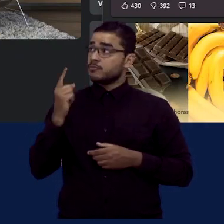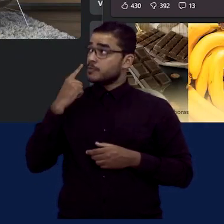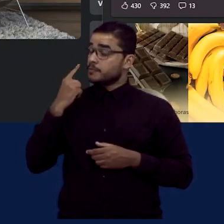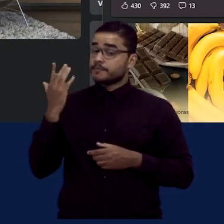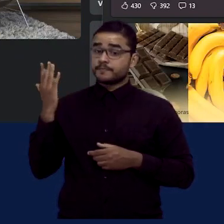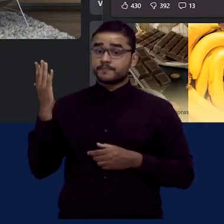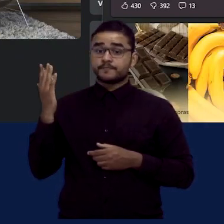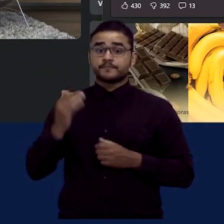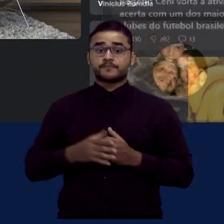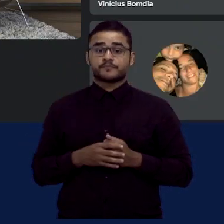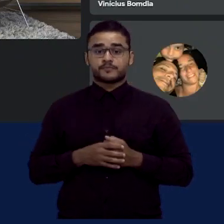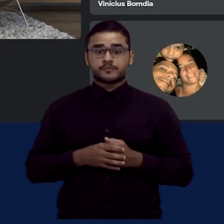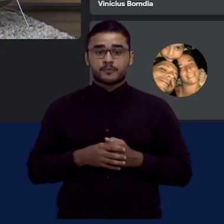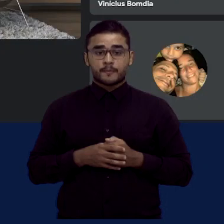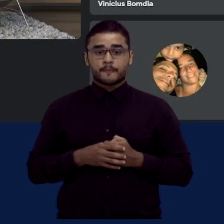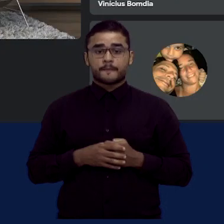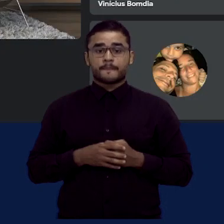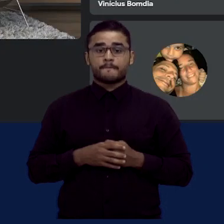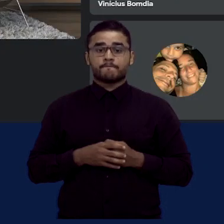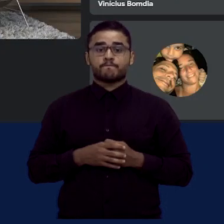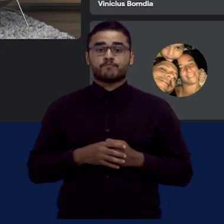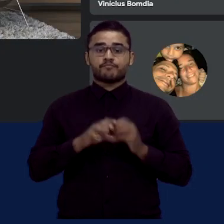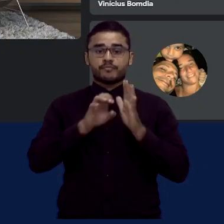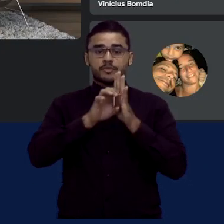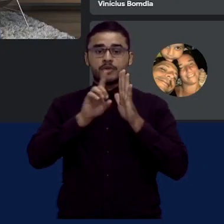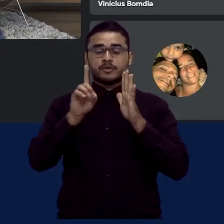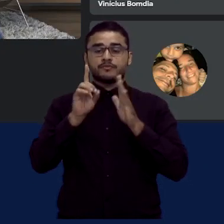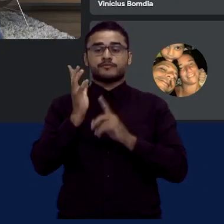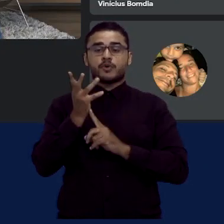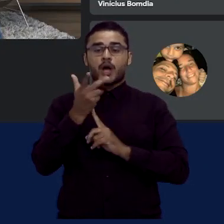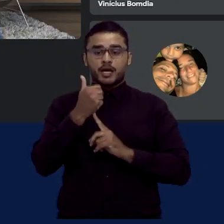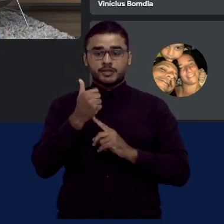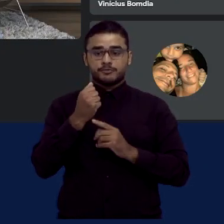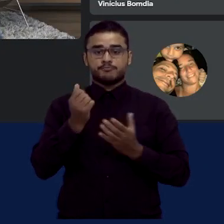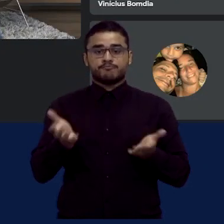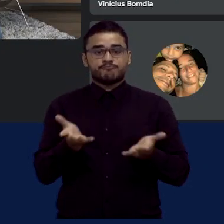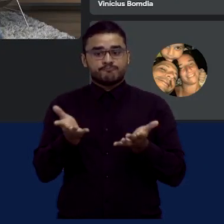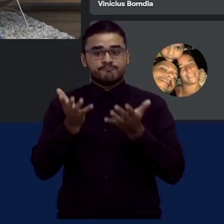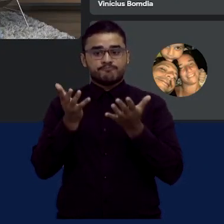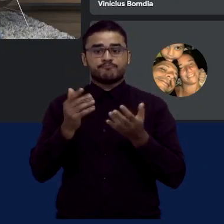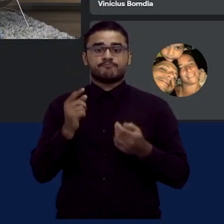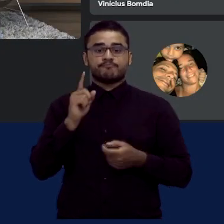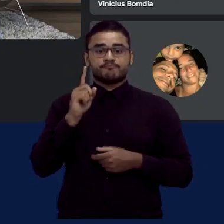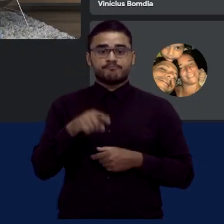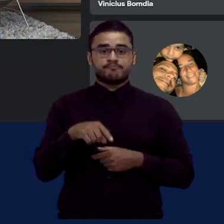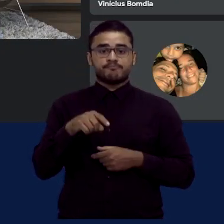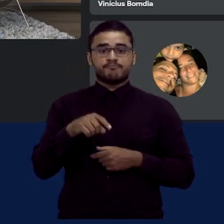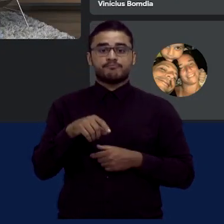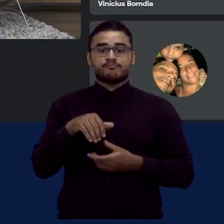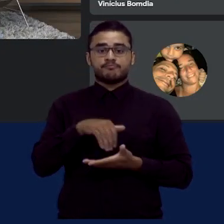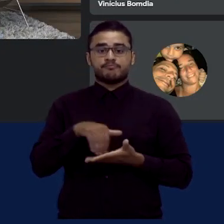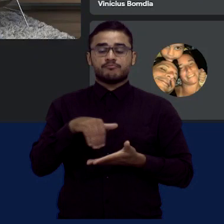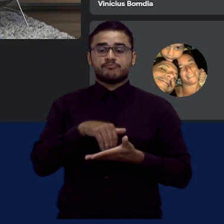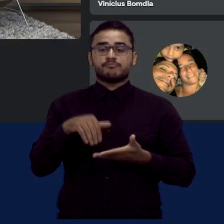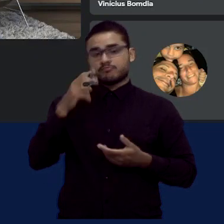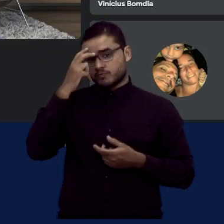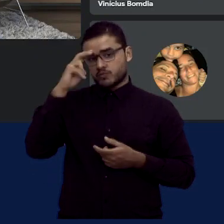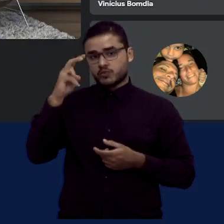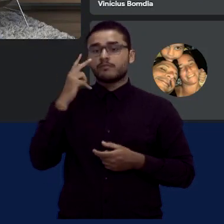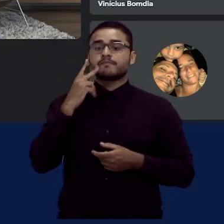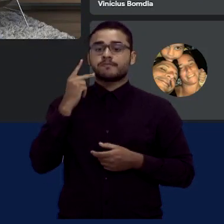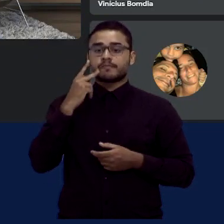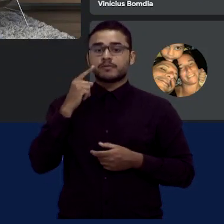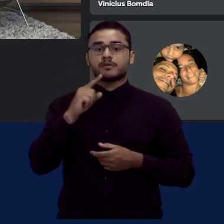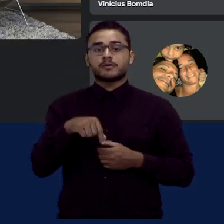como é o nome, Jesus? Estou esquecendo. Ganhou o edital de incentivo às artes, promovido pela Secult Ceará, né,